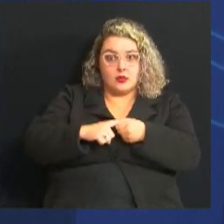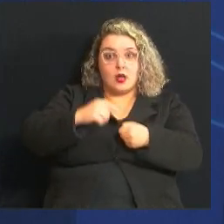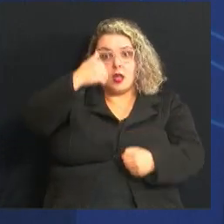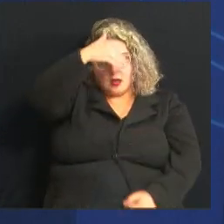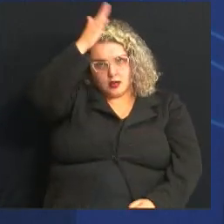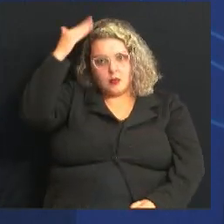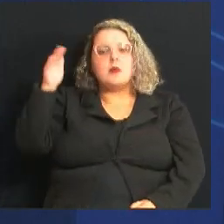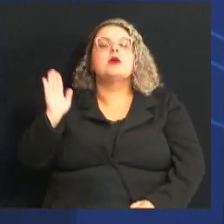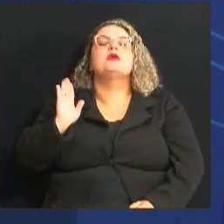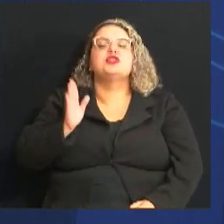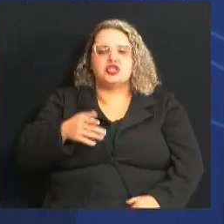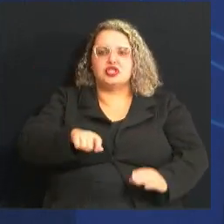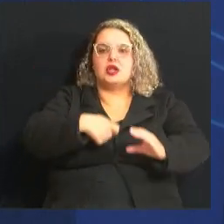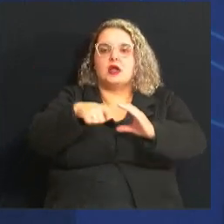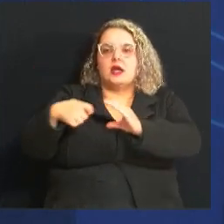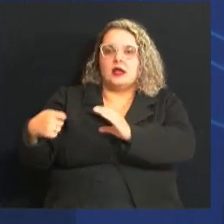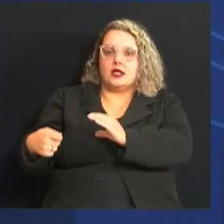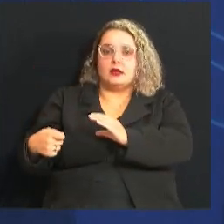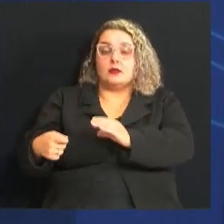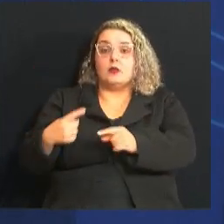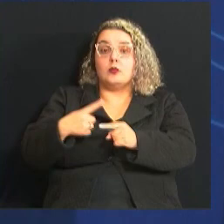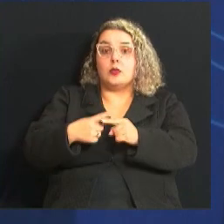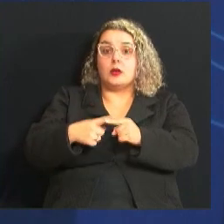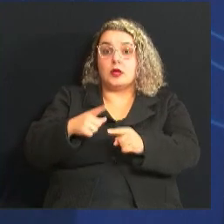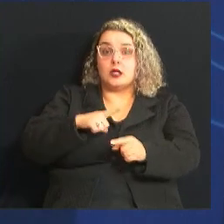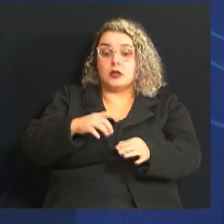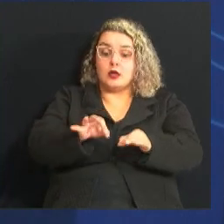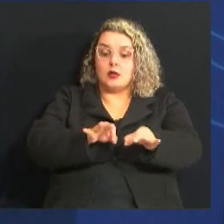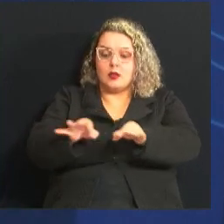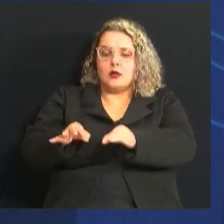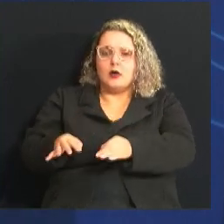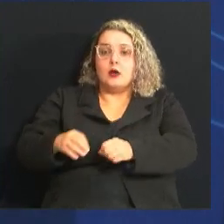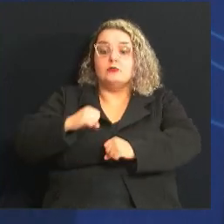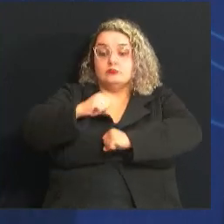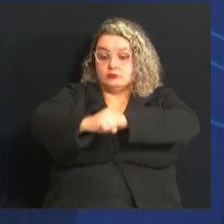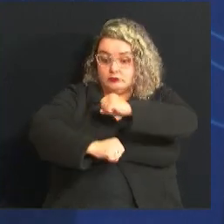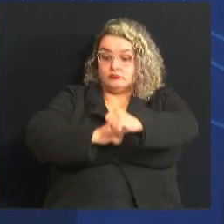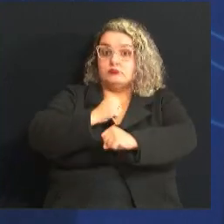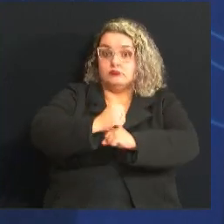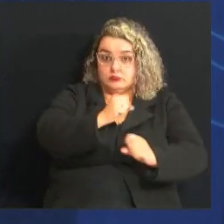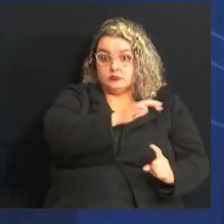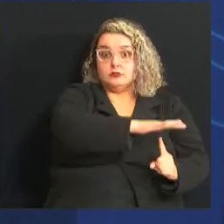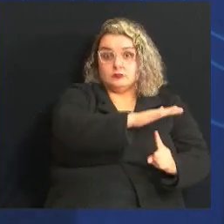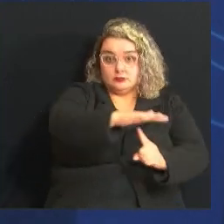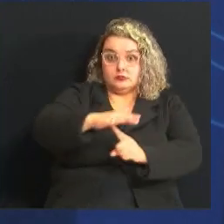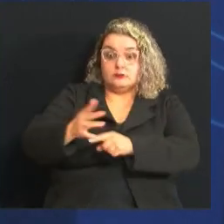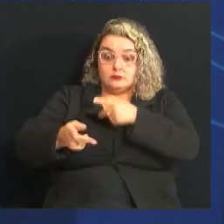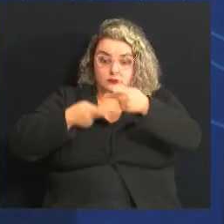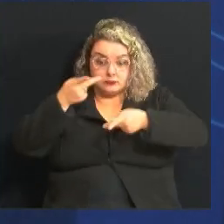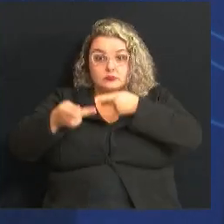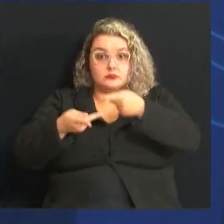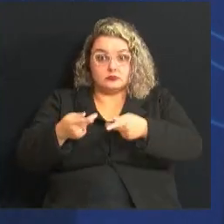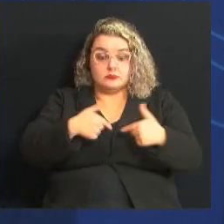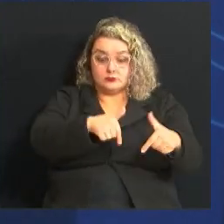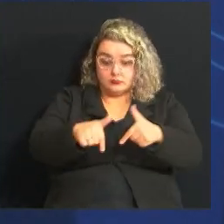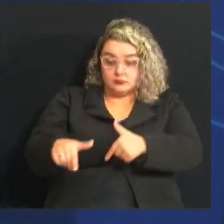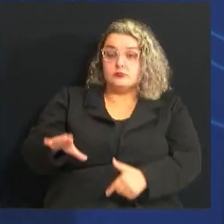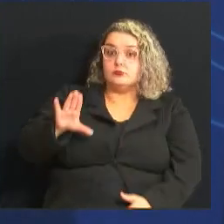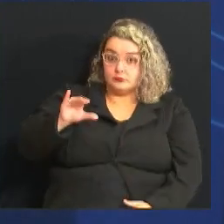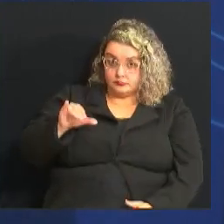já está aqui nos nossos estúdios, porque tem o nosso quadro Giro Ambiental, que vai falar sobre o trabalho da ciência para